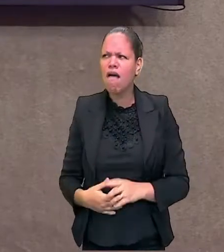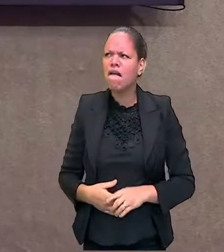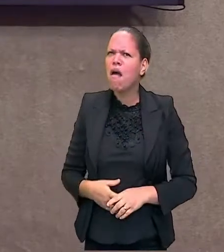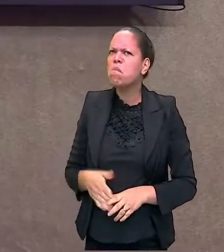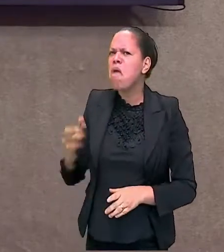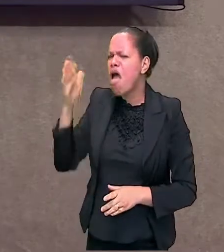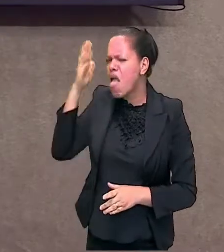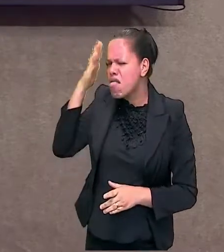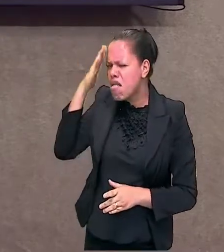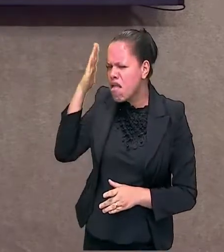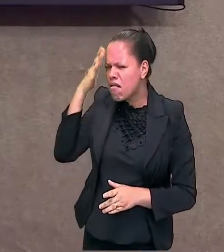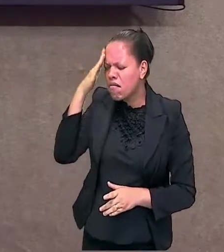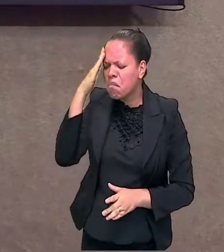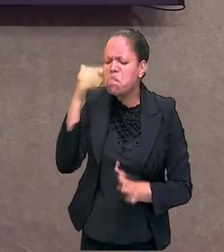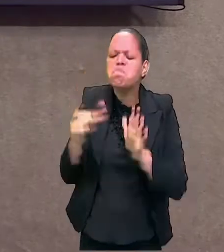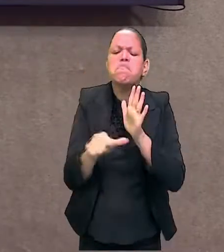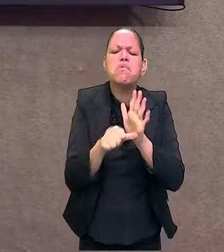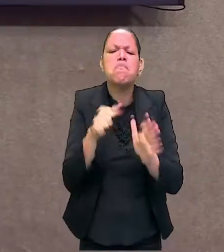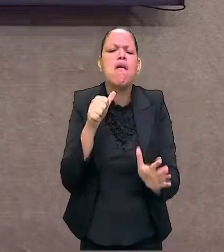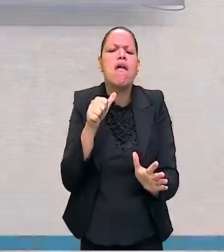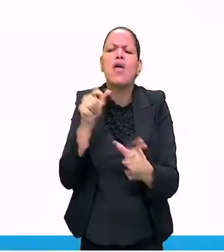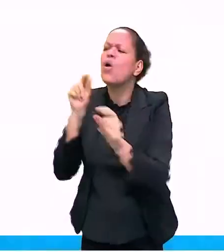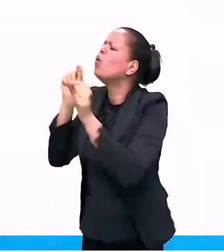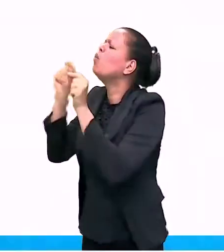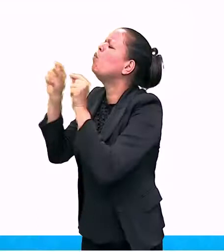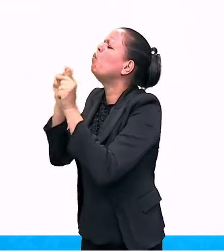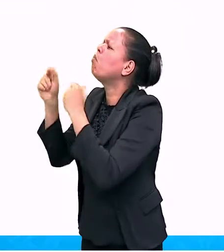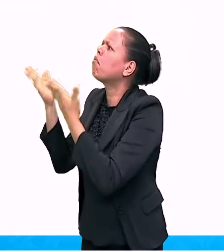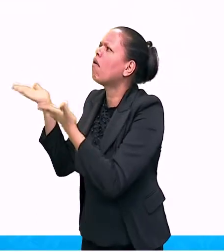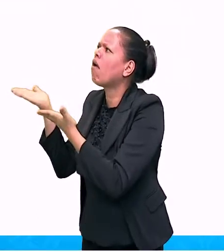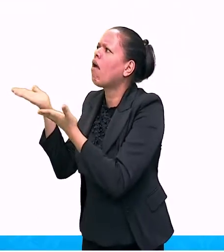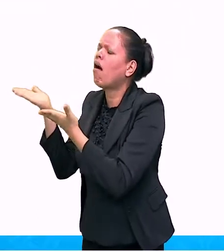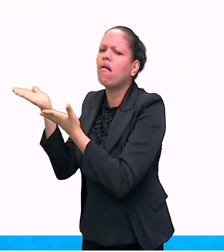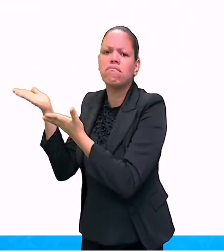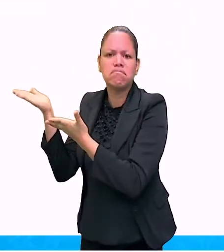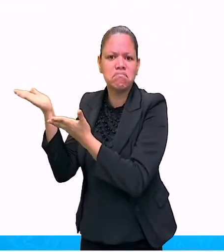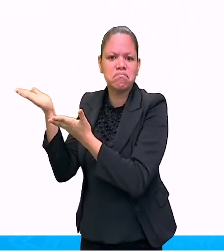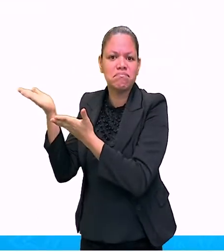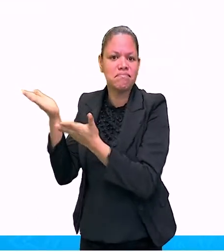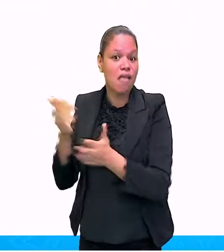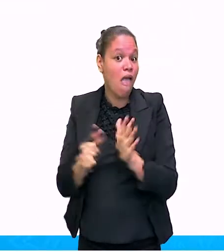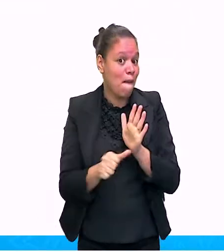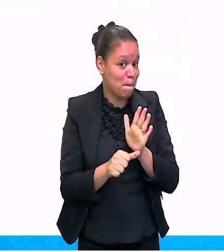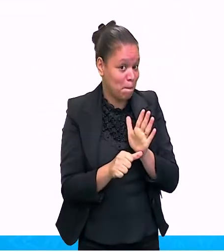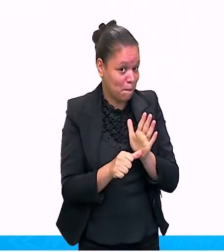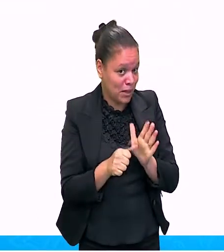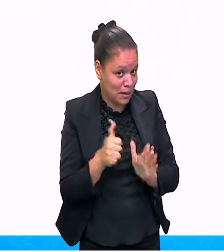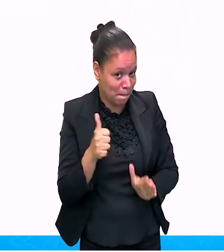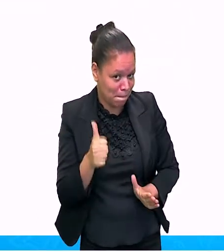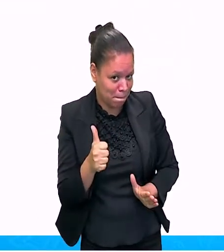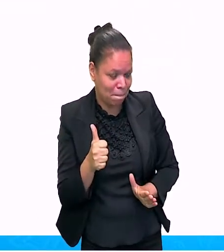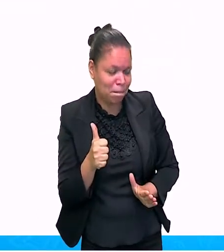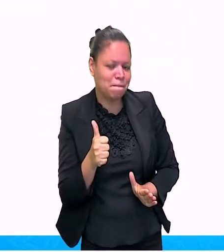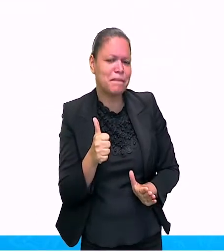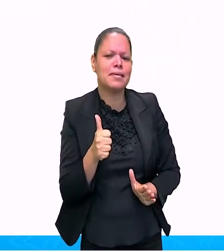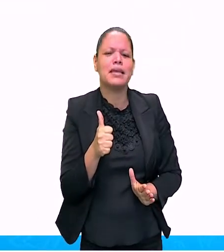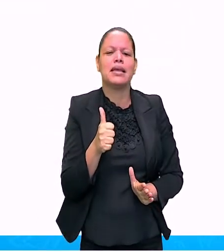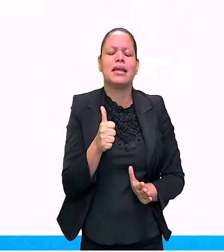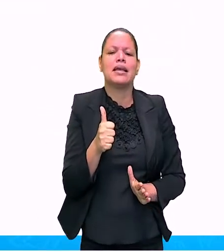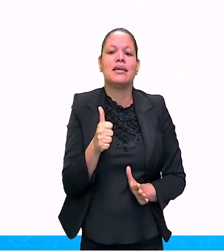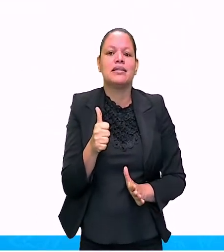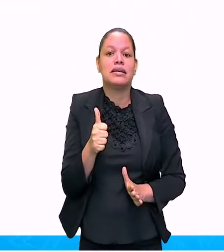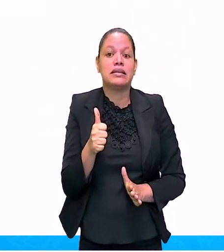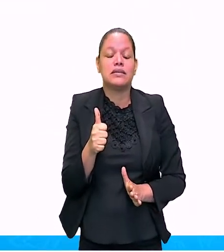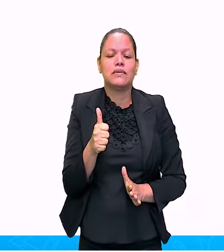entender primeiro o que é um mito. Mito é a primeira tentativa de explicar